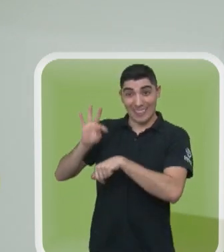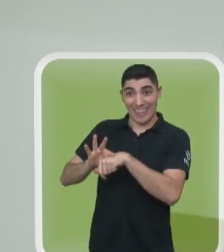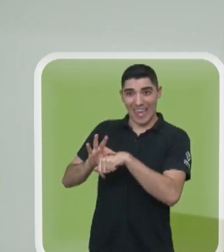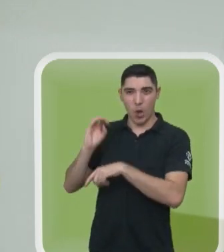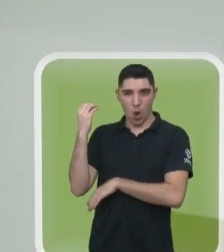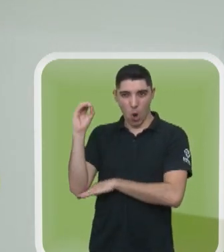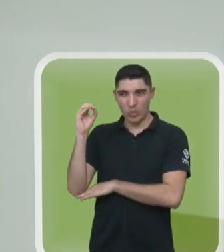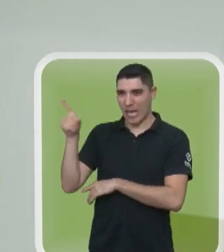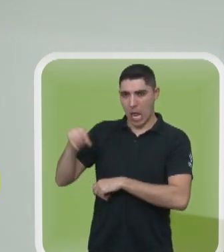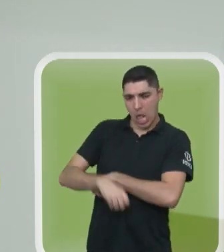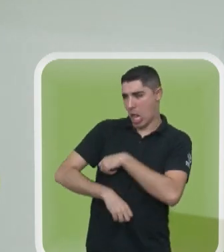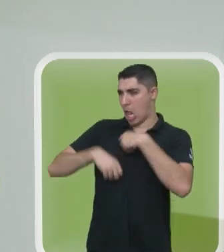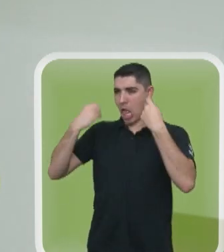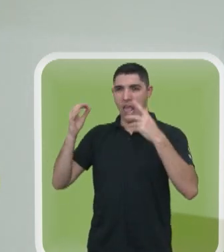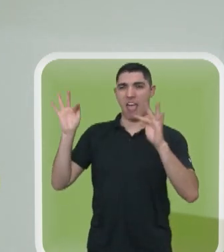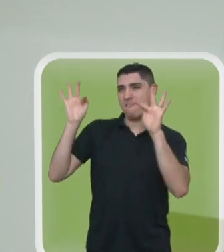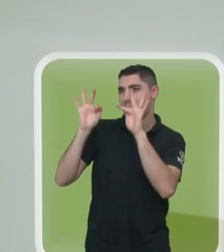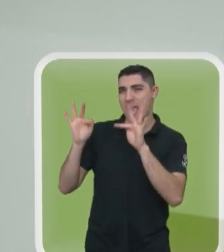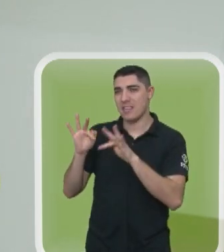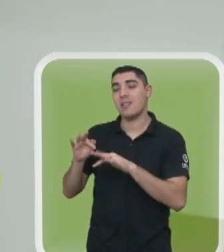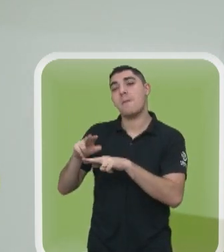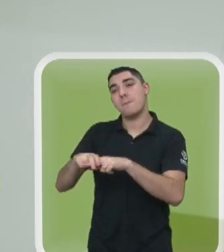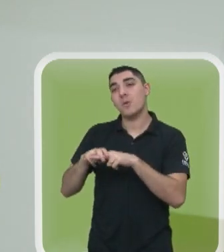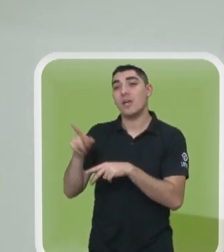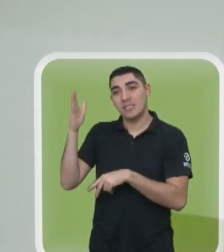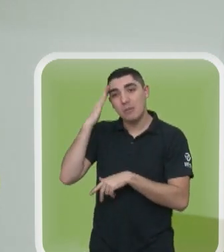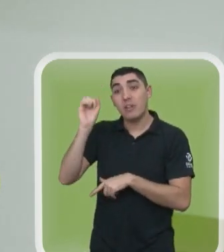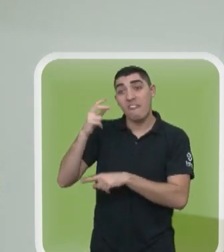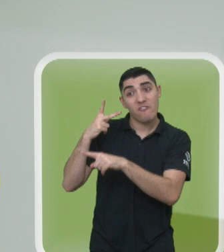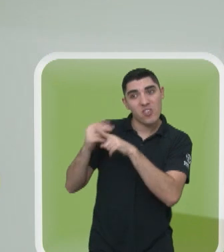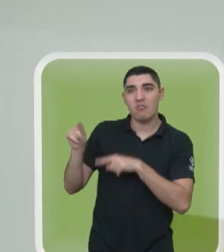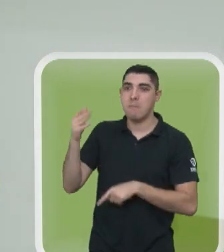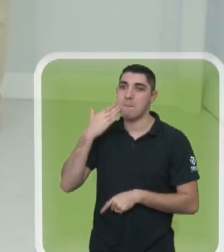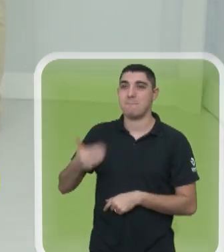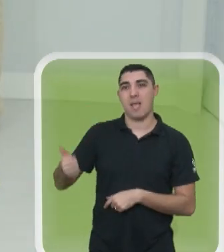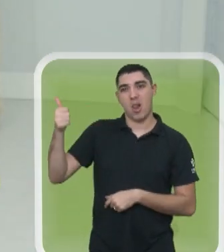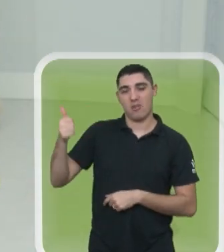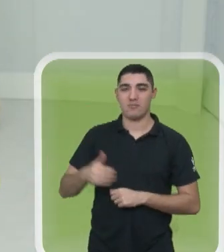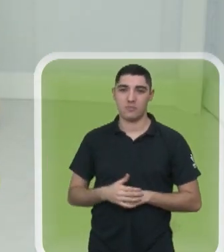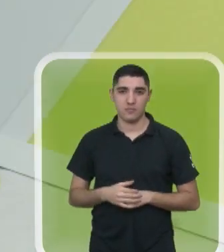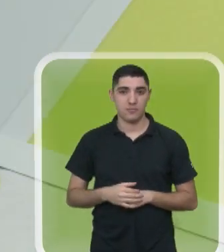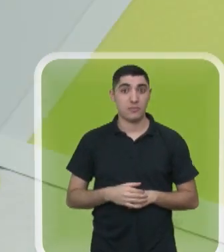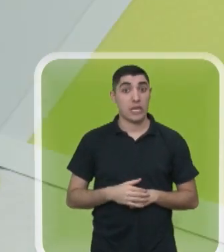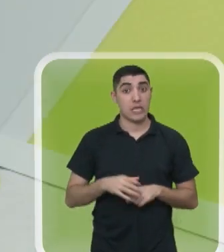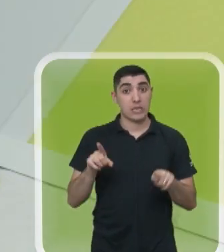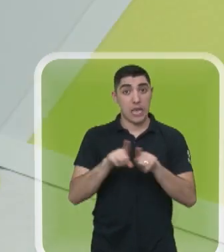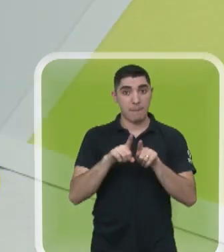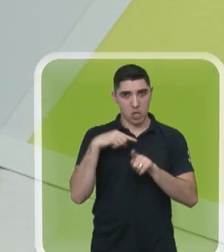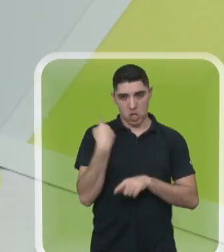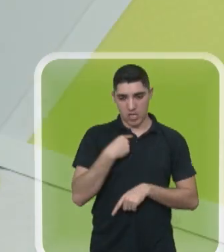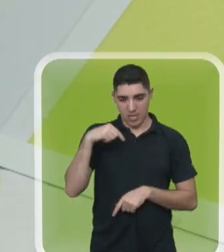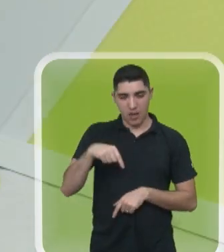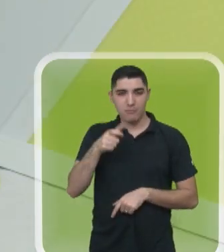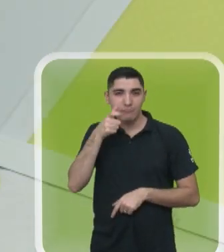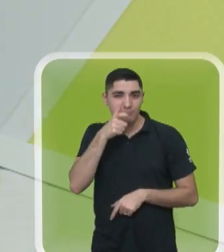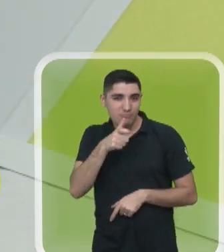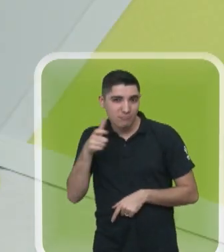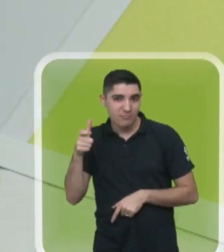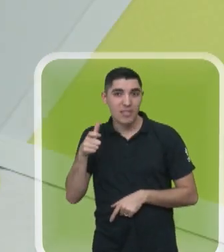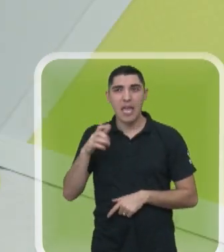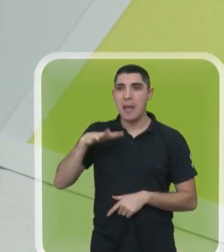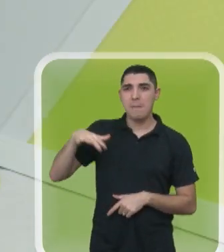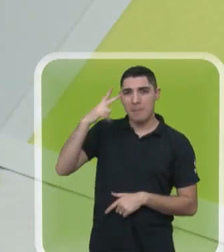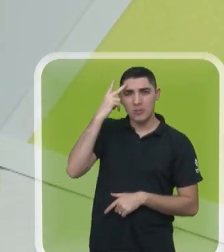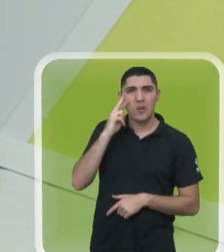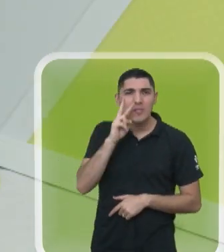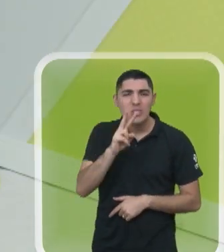do time do Osasco, foi grande, né? Porque eles sabem que a vitória foi maiúscula. E a gente estava aqui no estúdio vendo o VT aqui em off, e o pessoal que está aqui trabalhando com a gente, tudo